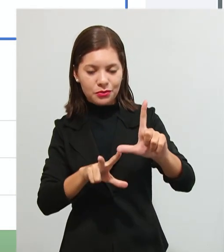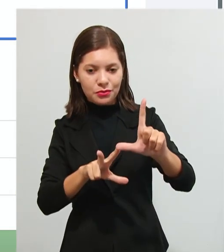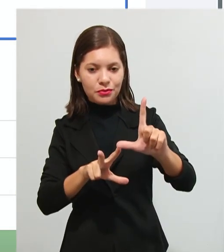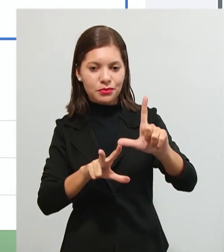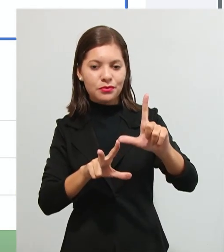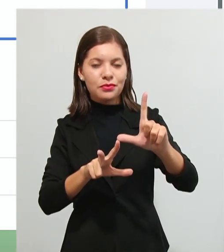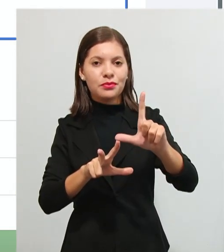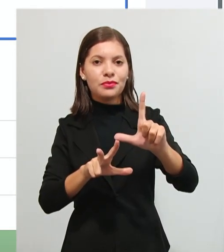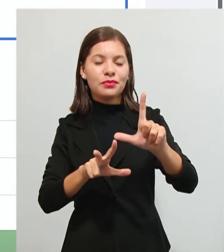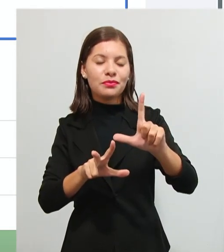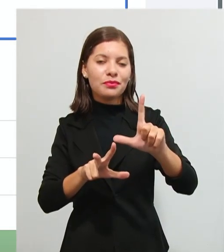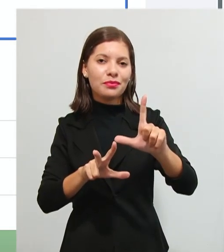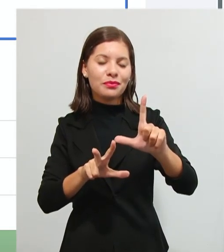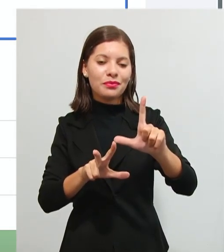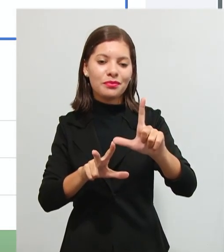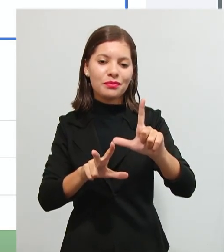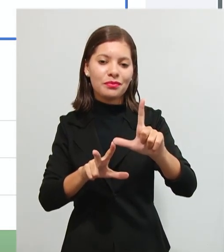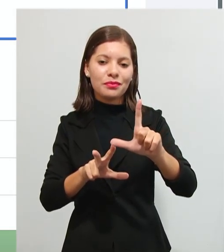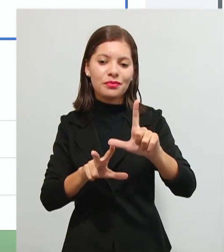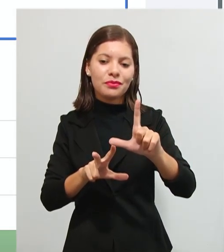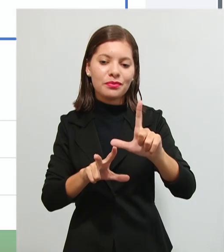de aprendizagem